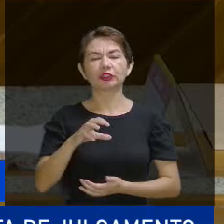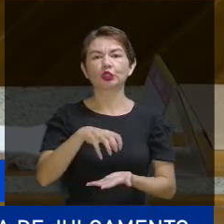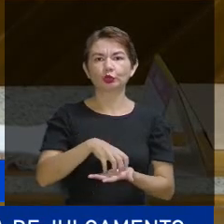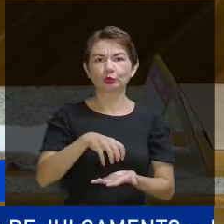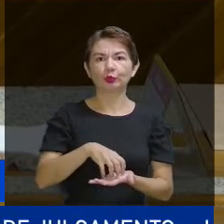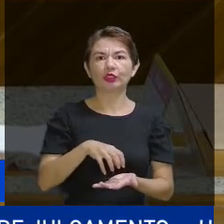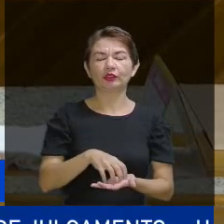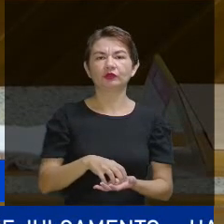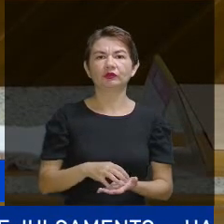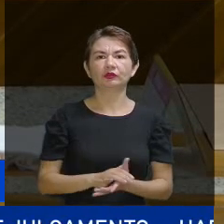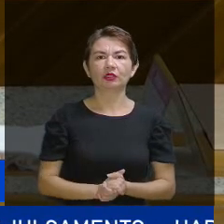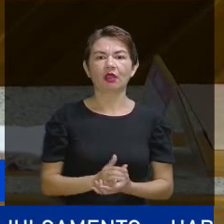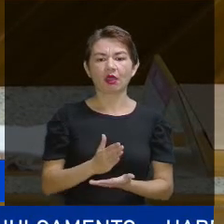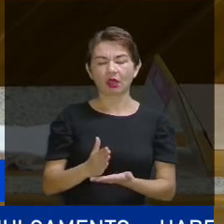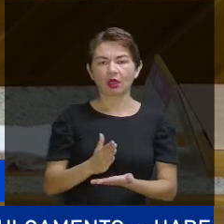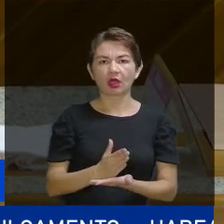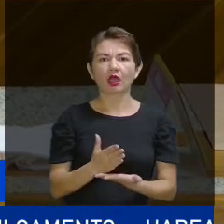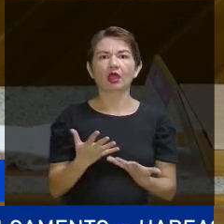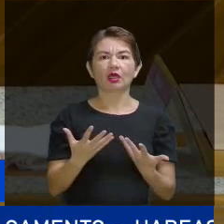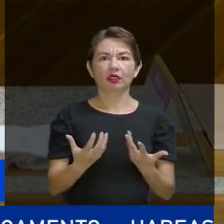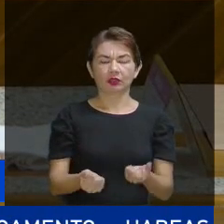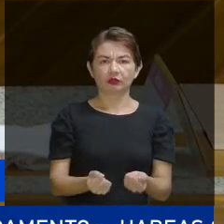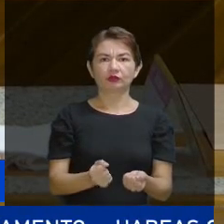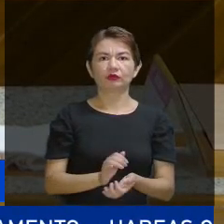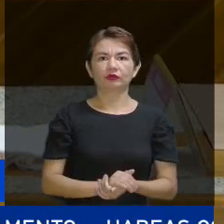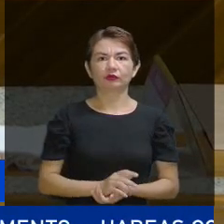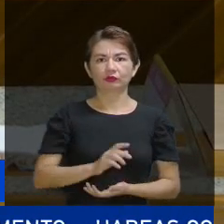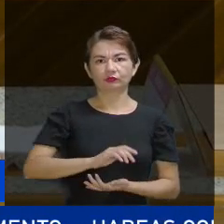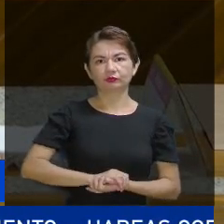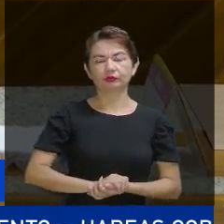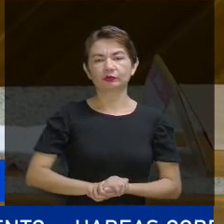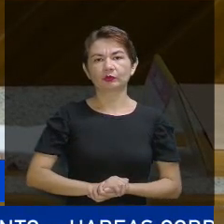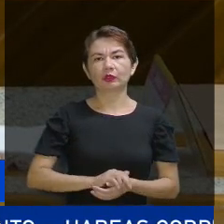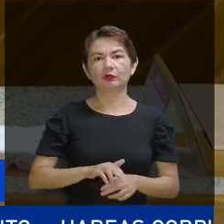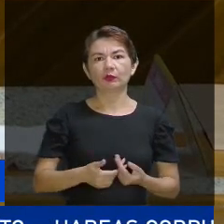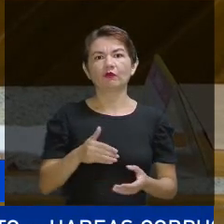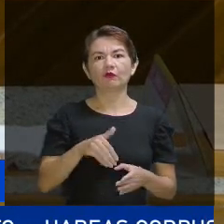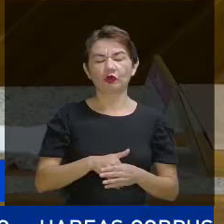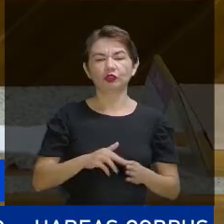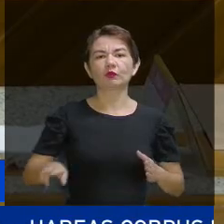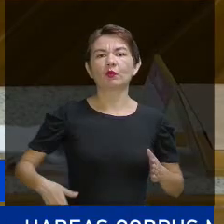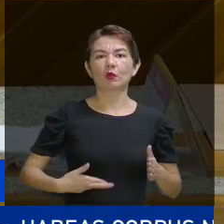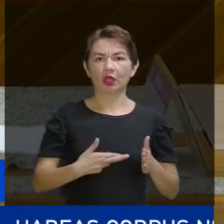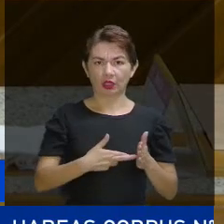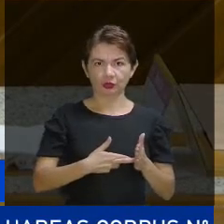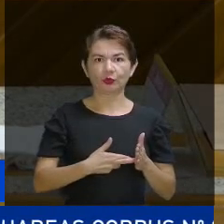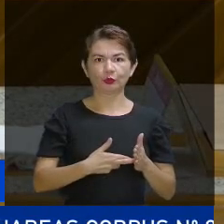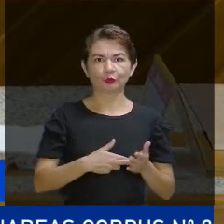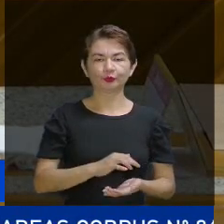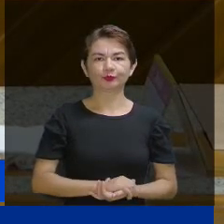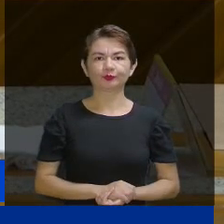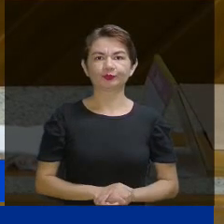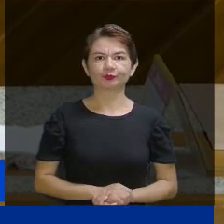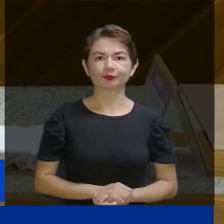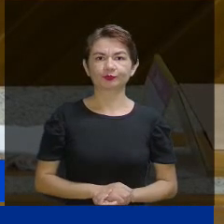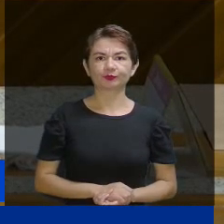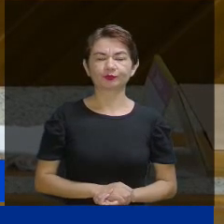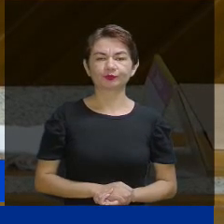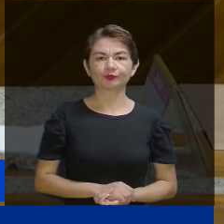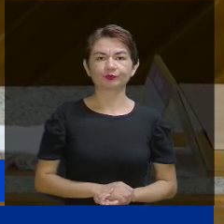mérito, concedeu-lhe parcialmente a ordem, em termos do voto proferido pelo relator.